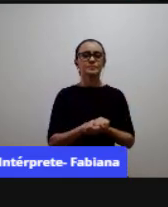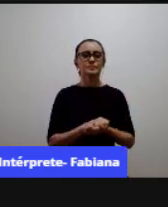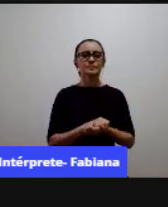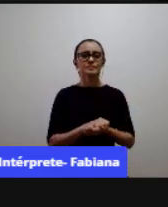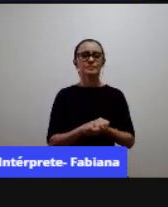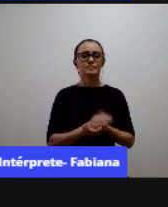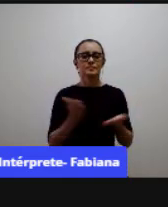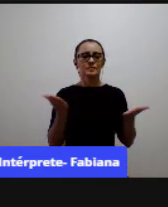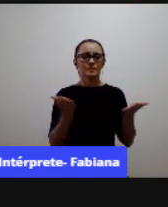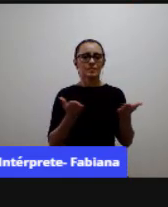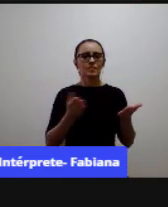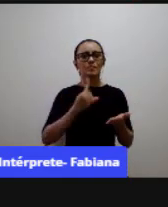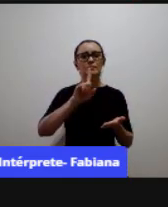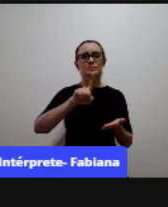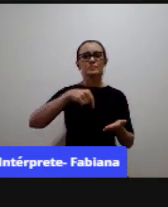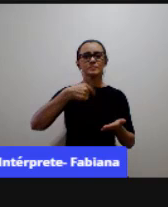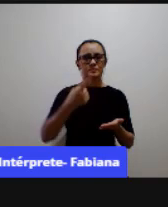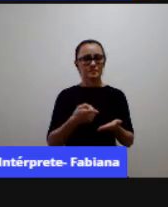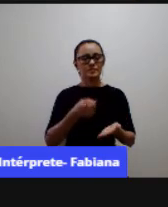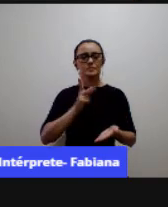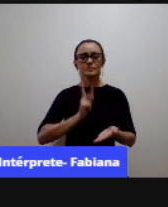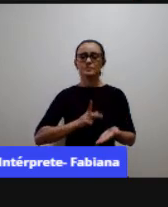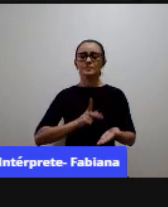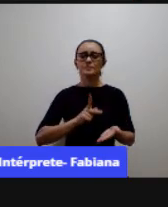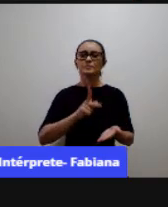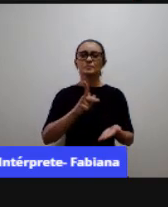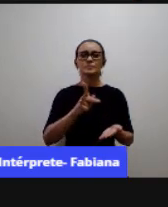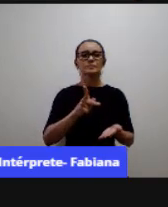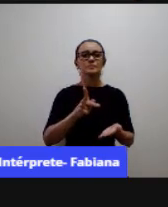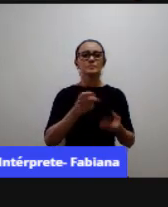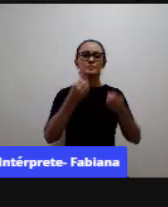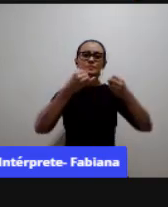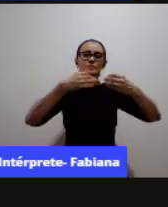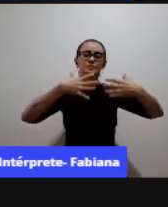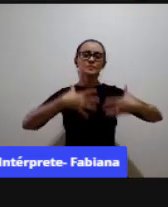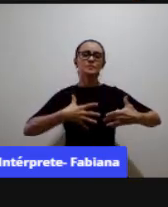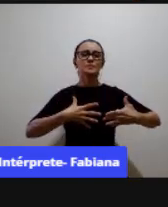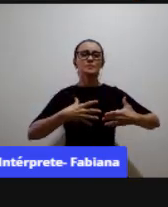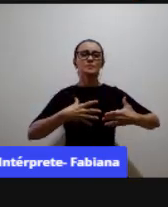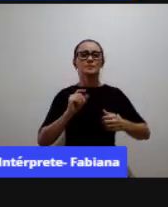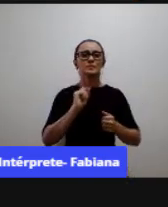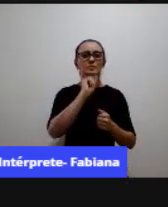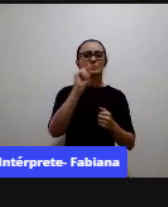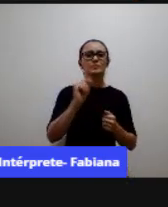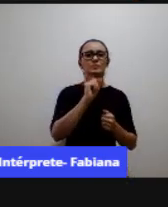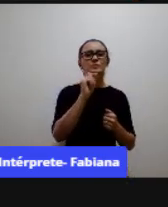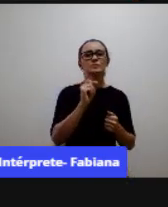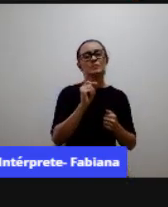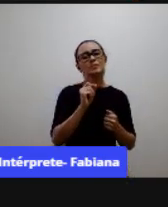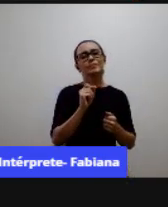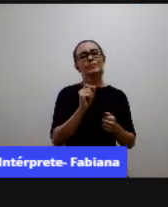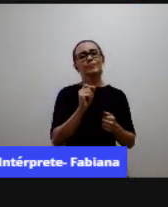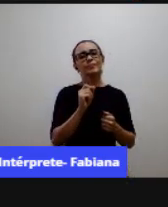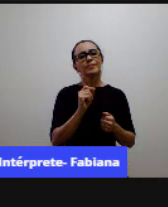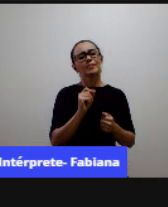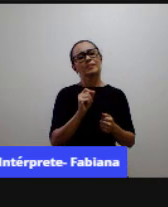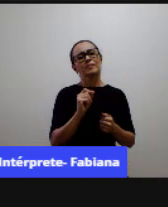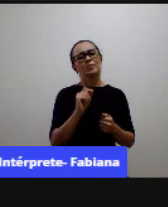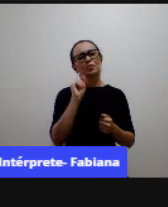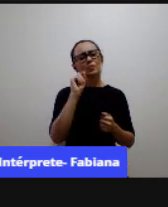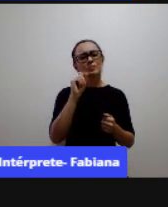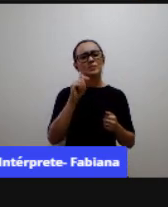Agora, no próximo slide, na sequência, a gente vai falar sobre os componentes básicos para esse PEI existir,